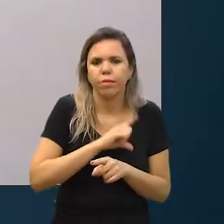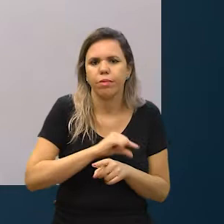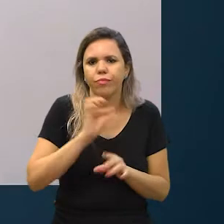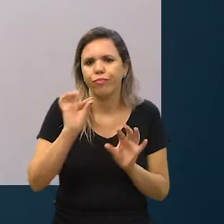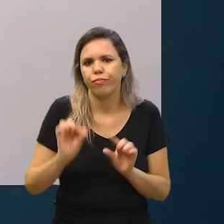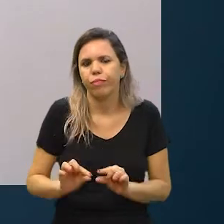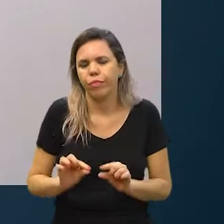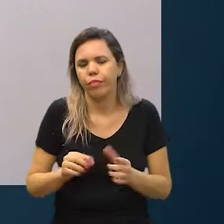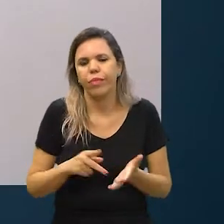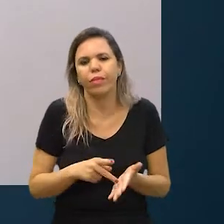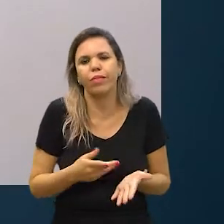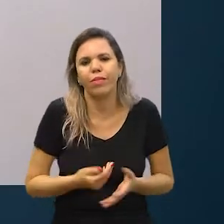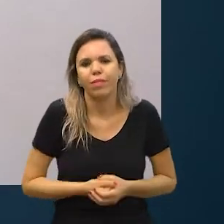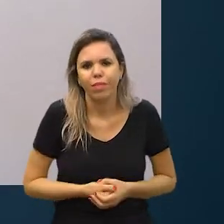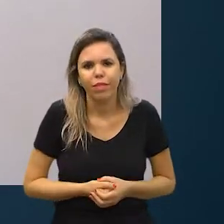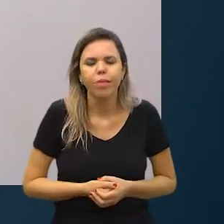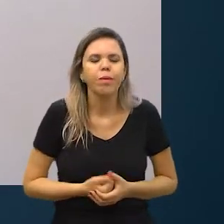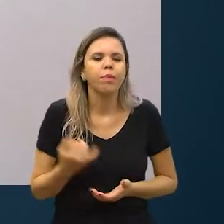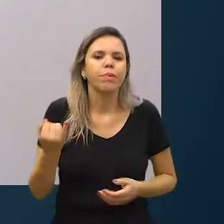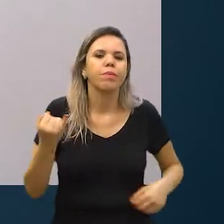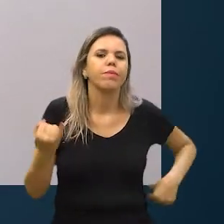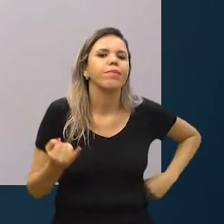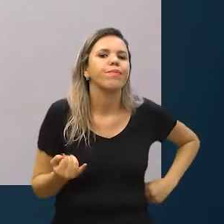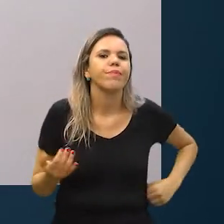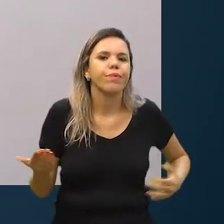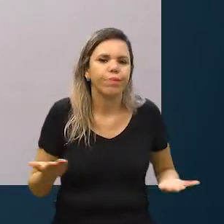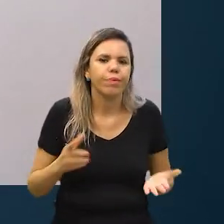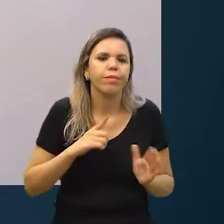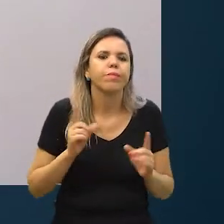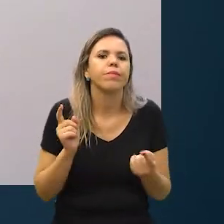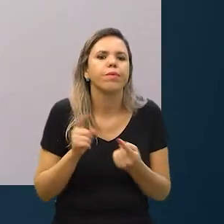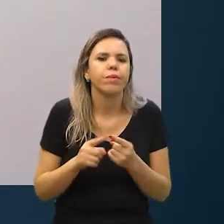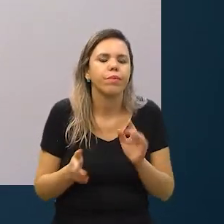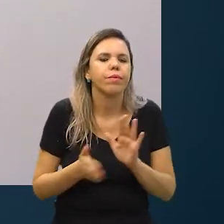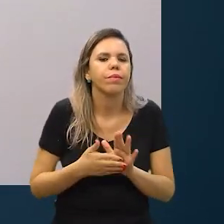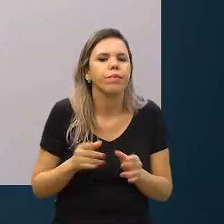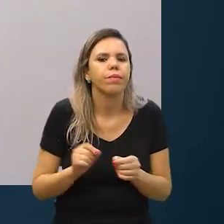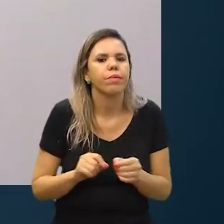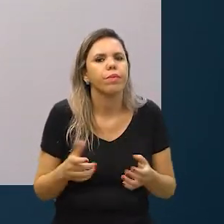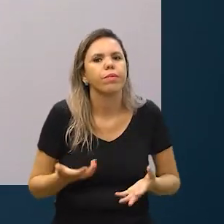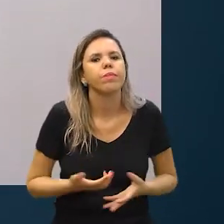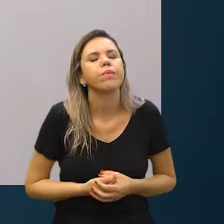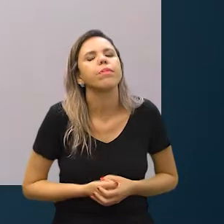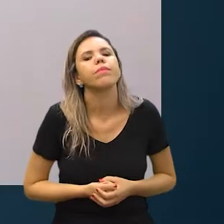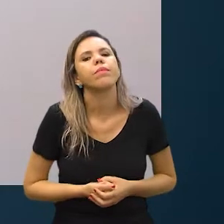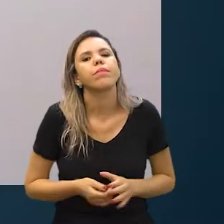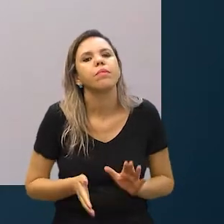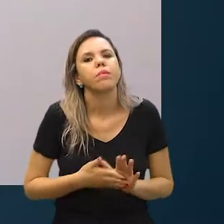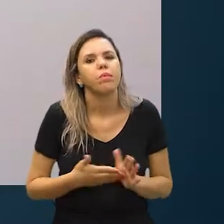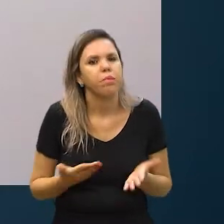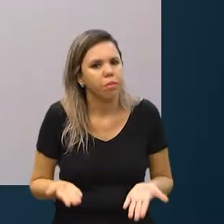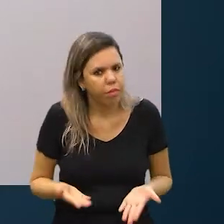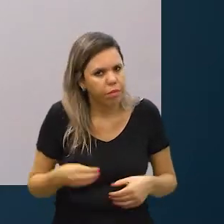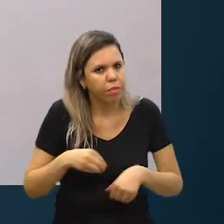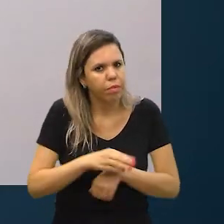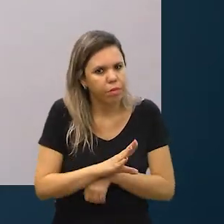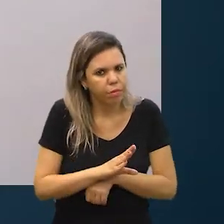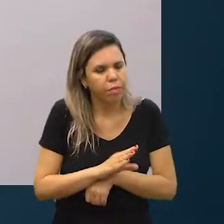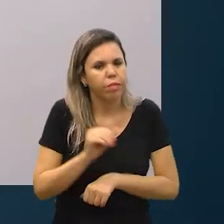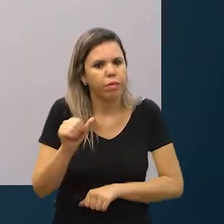né? Eu acho que o mais importante hoje é você ter propósito no que você faz, né? Porque o propósito ele vai